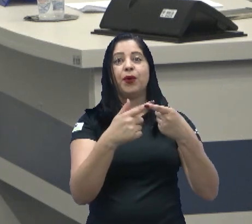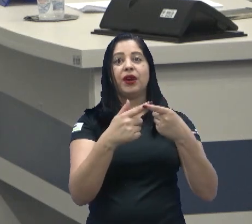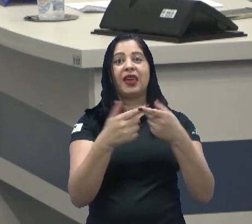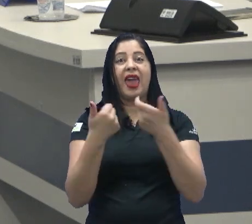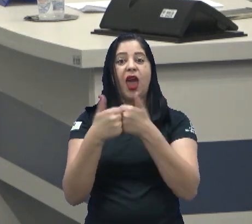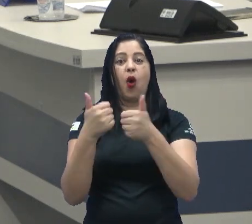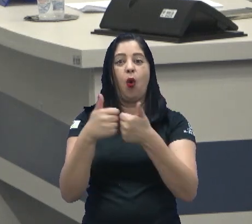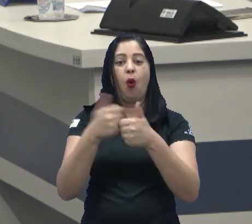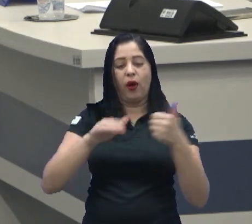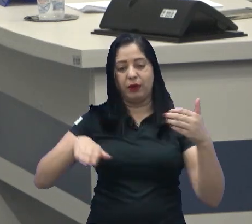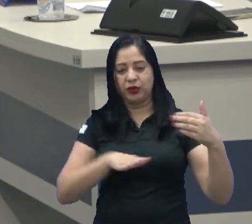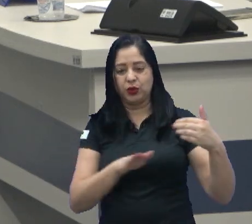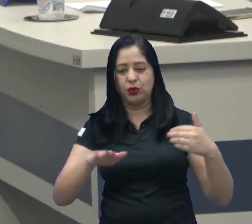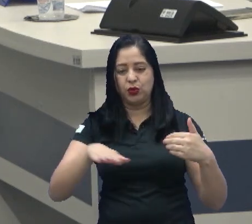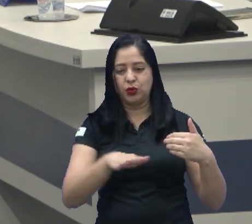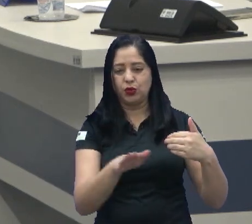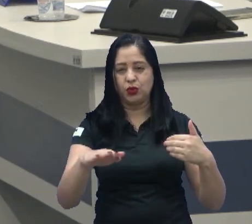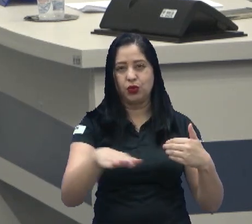que passa,